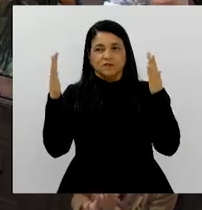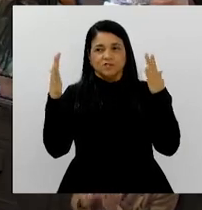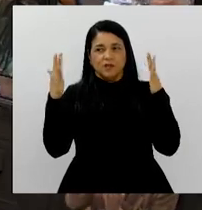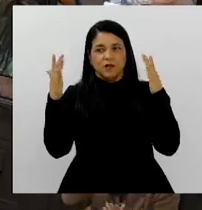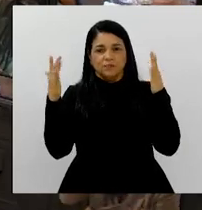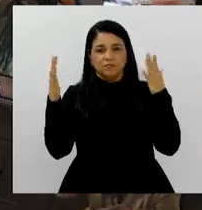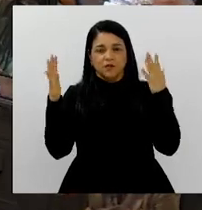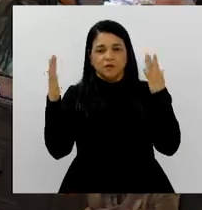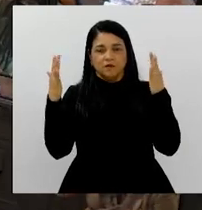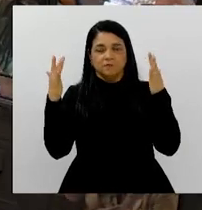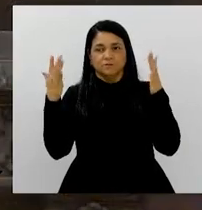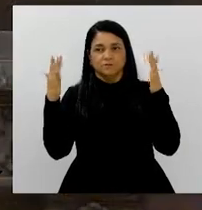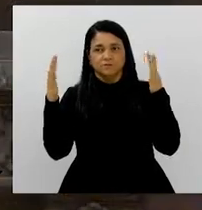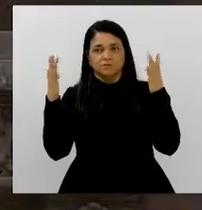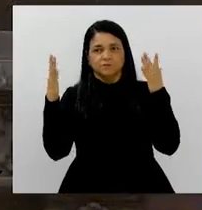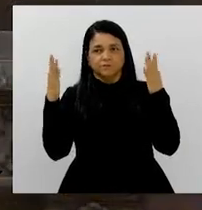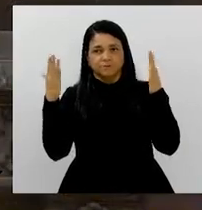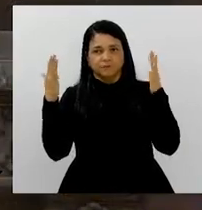Eu